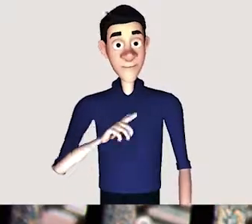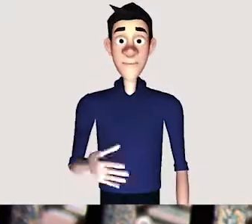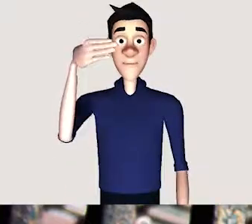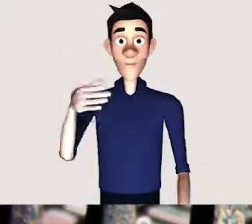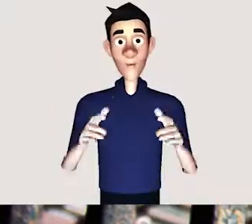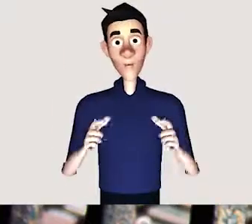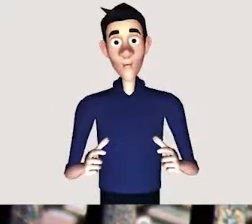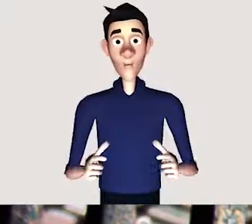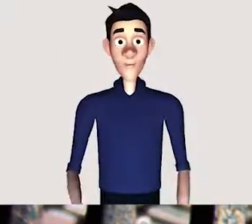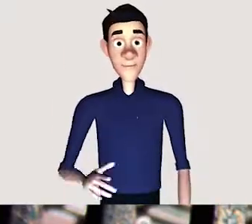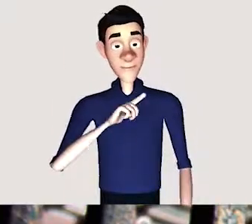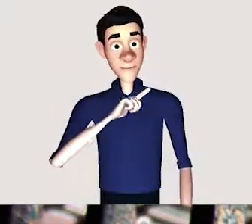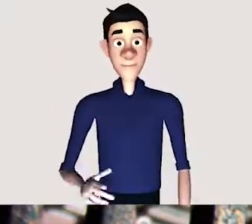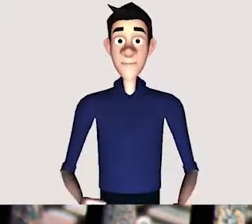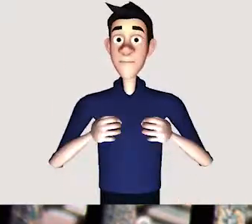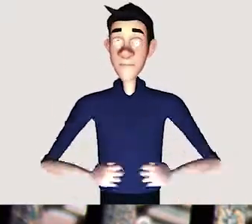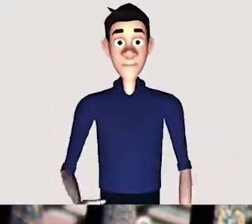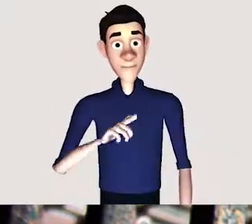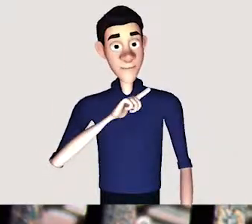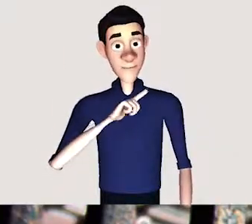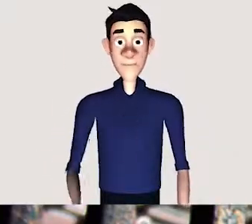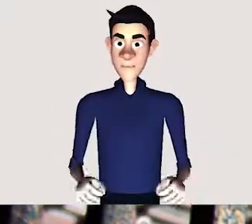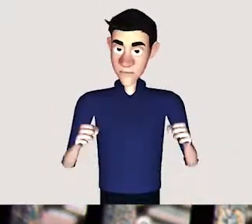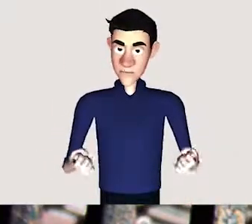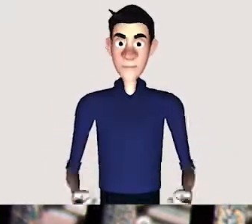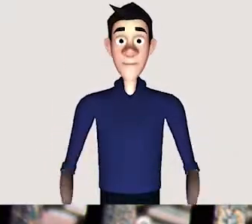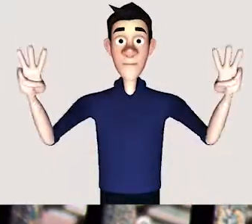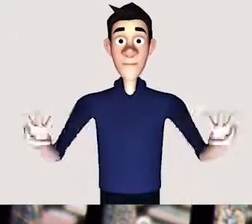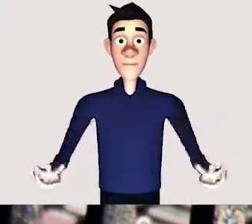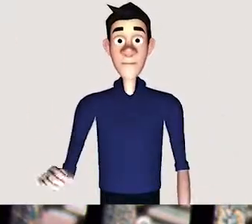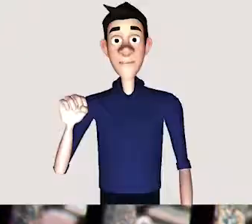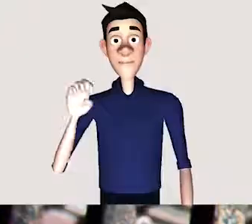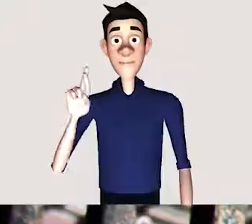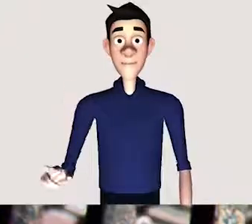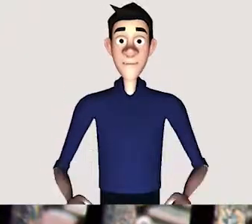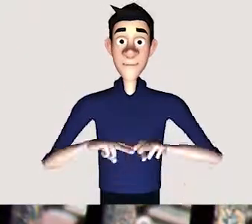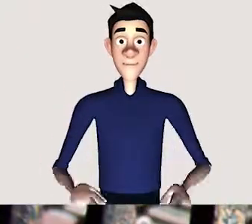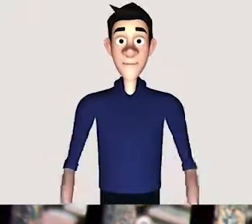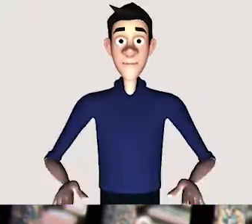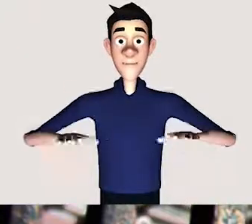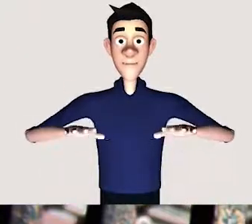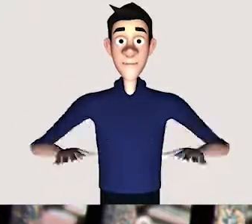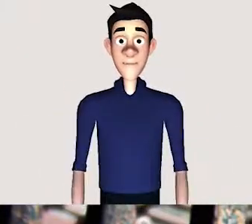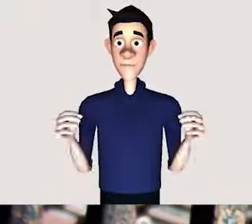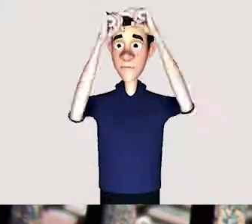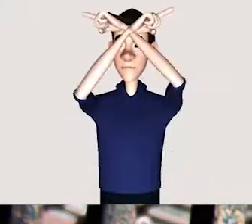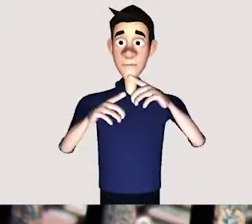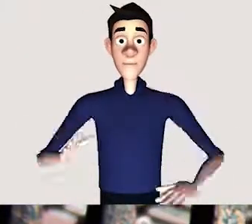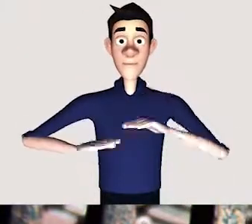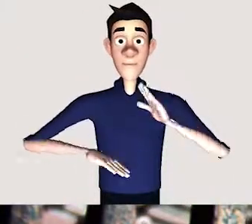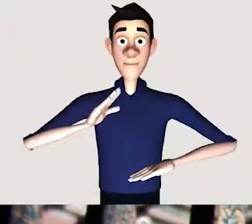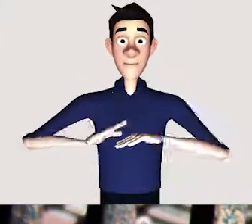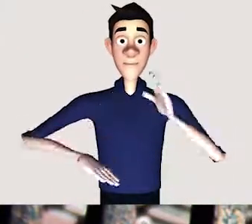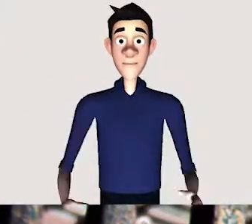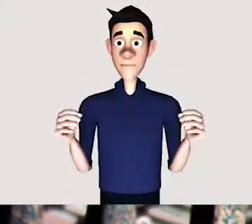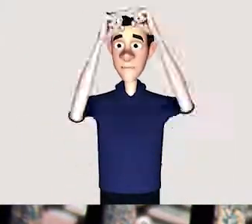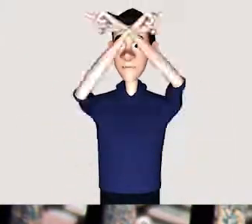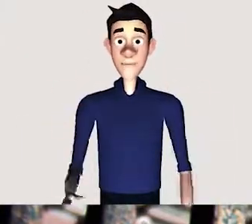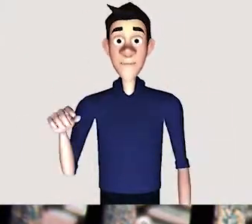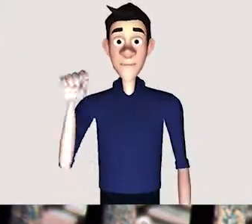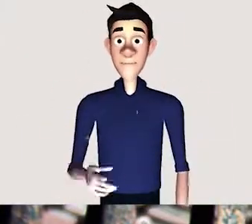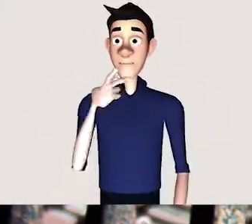há esquecimento. Onde há poder, há resistência. E os museus são,